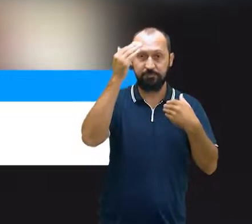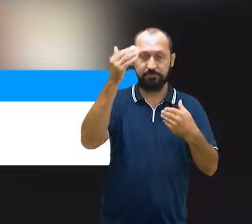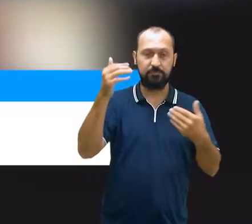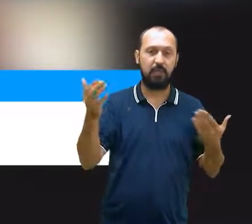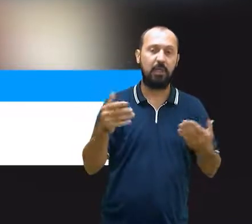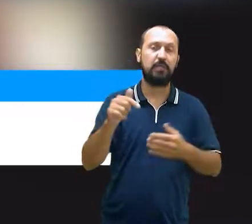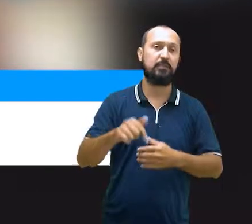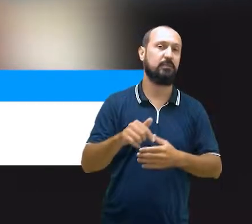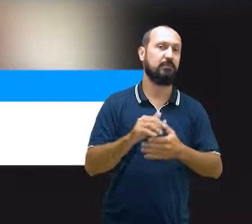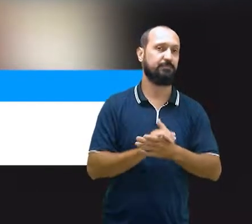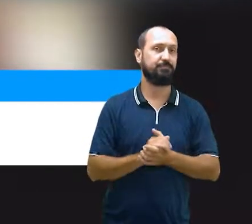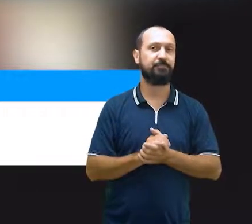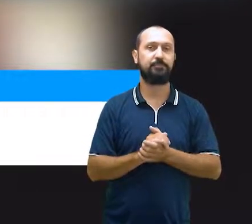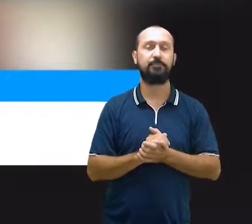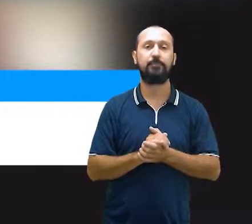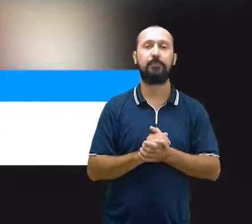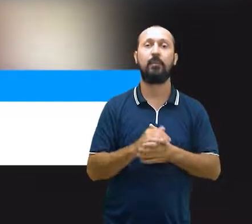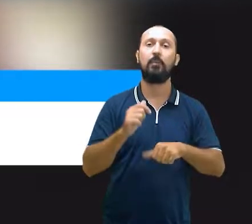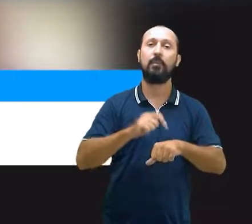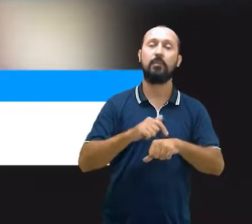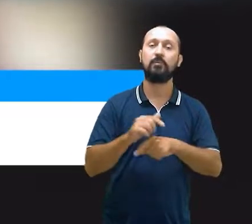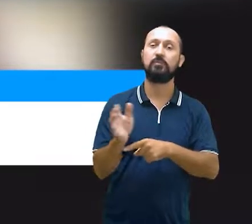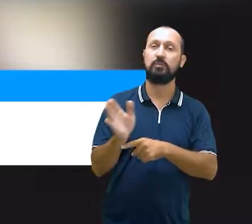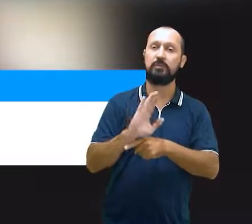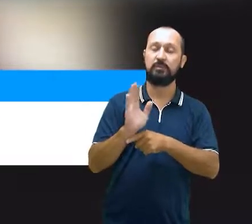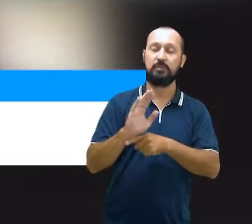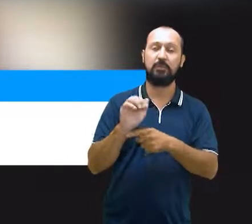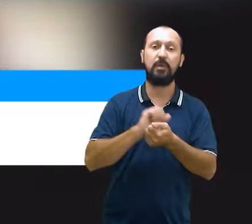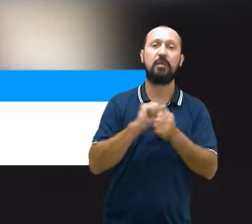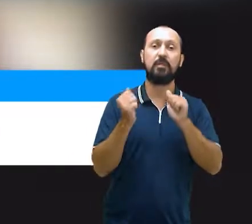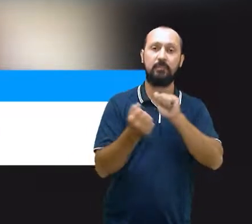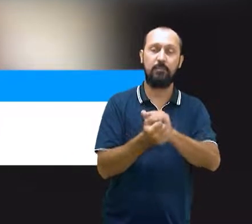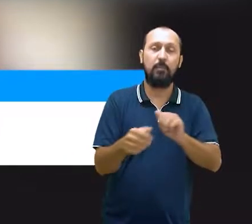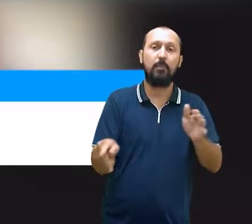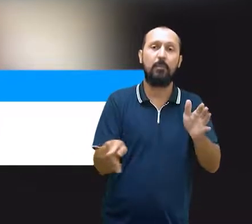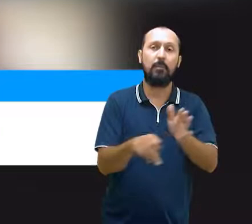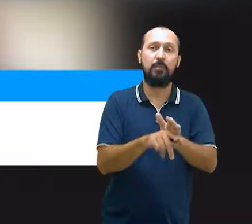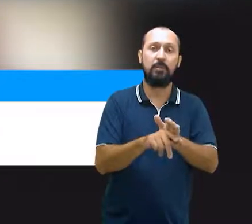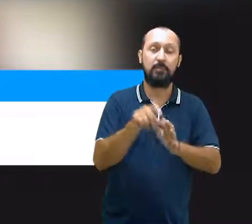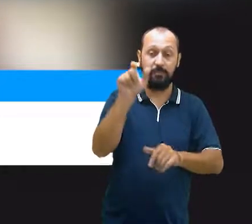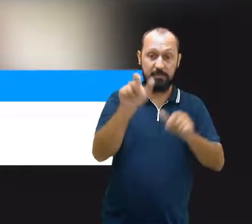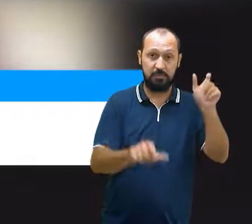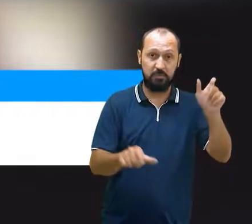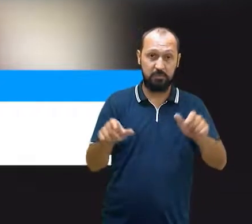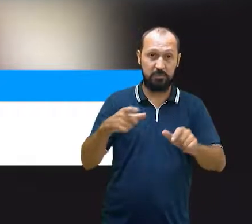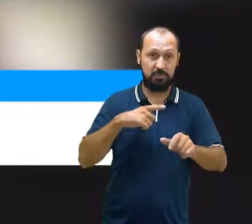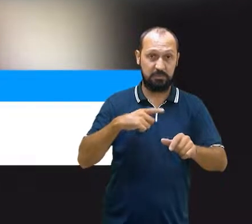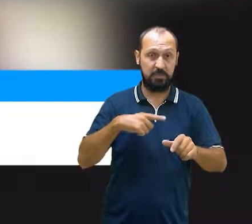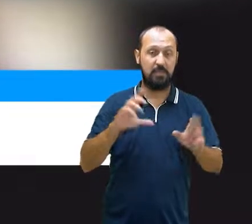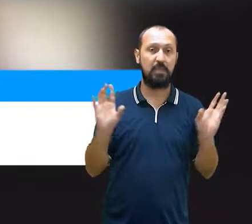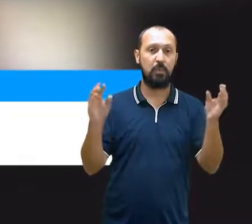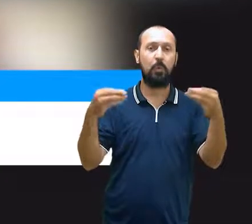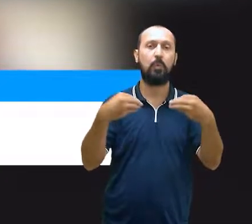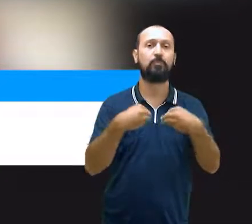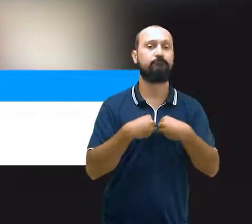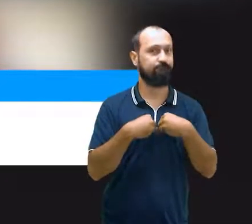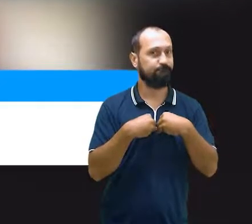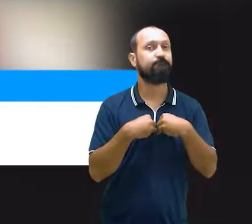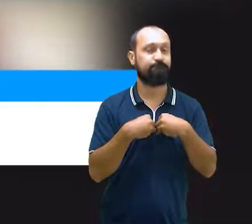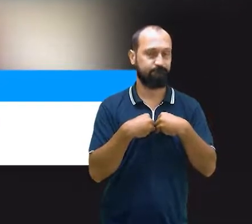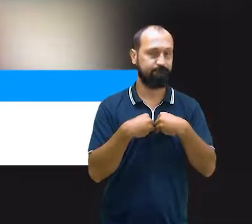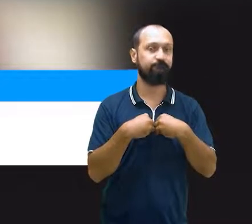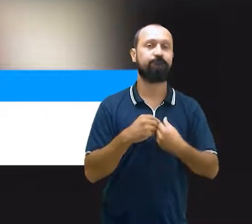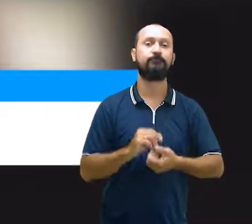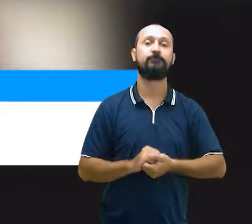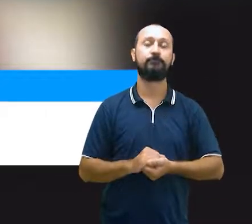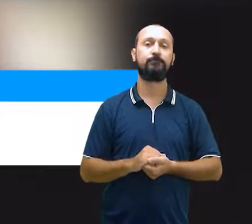favoráveis. Nós já aprovamos aqui nessa casa a sessão de cinema adaptado para os portadores do transtorno do